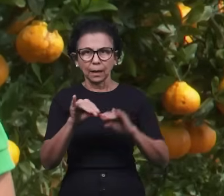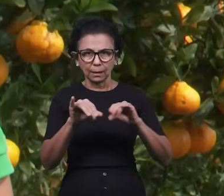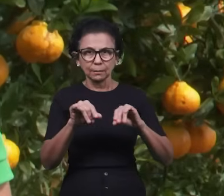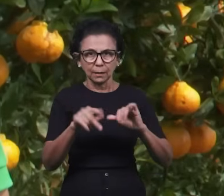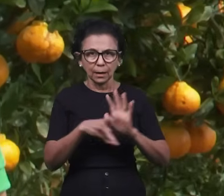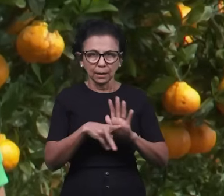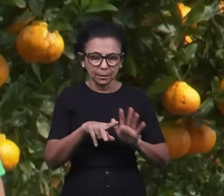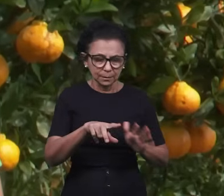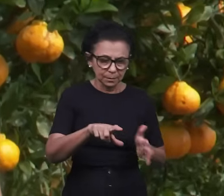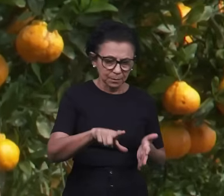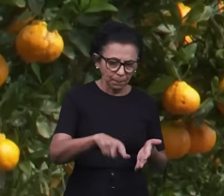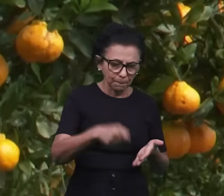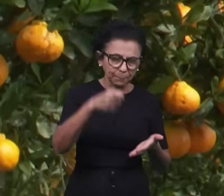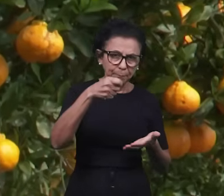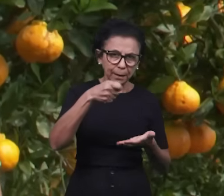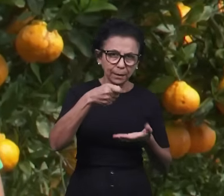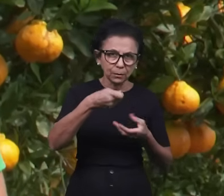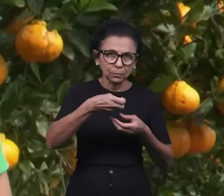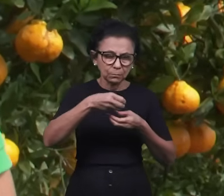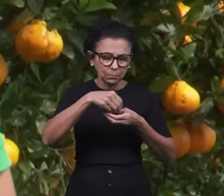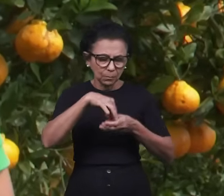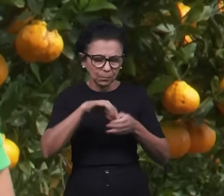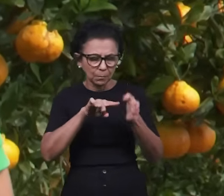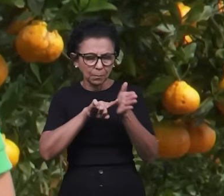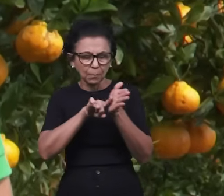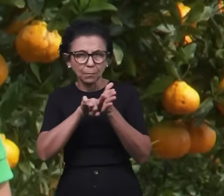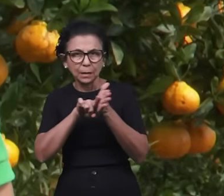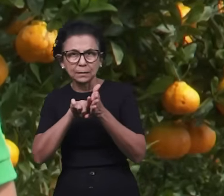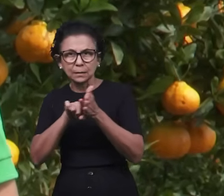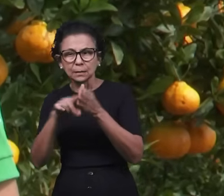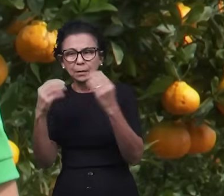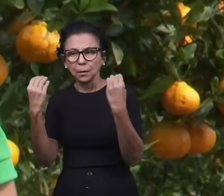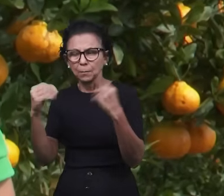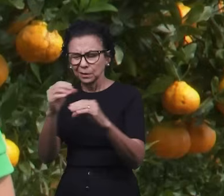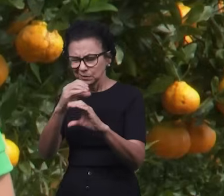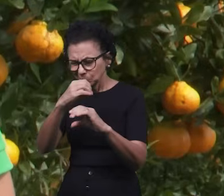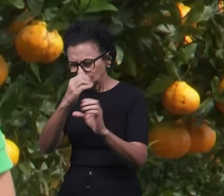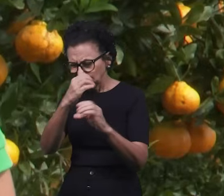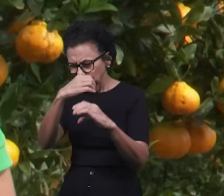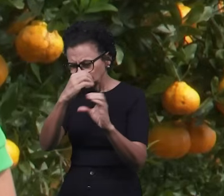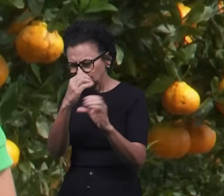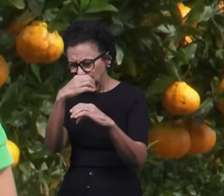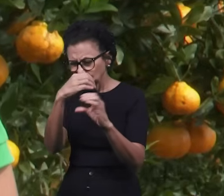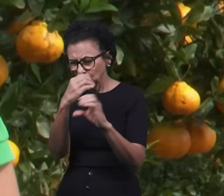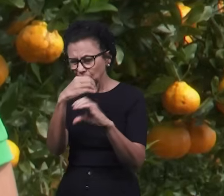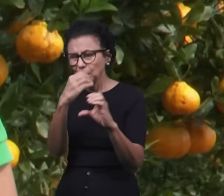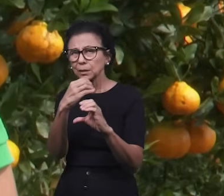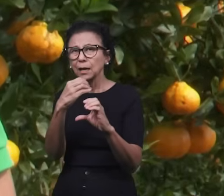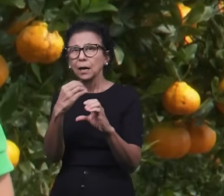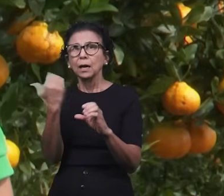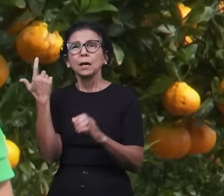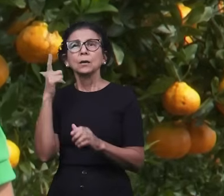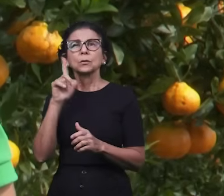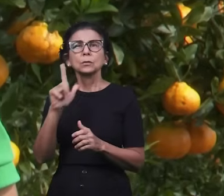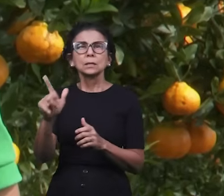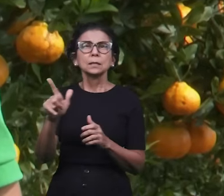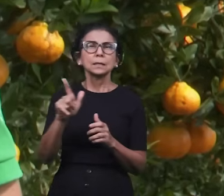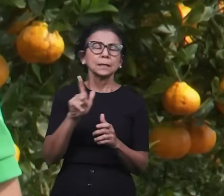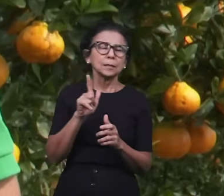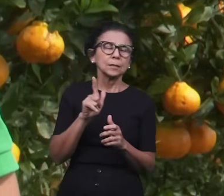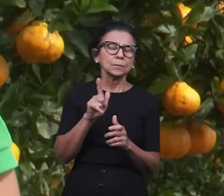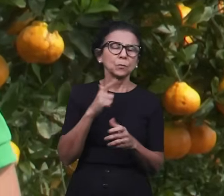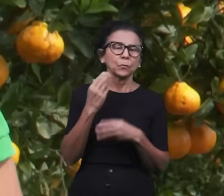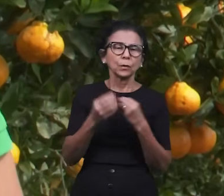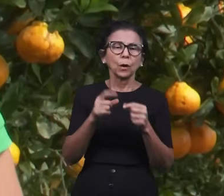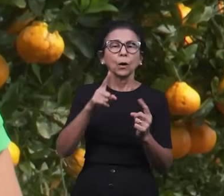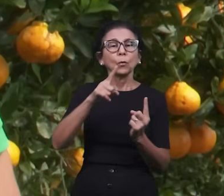menos 12% a 15% a área plantada. Isso é importante, isso é significativo para a atividade, isso gera um interesse e